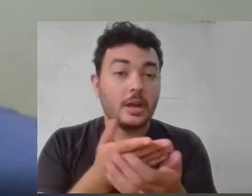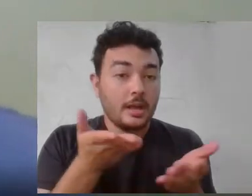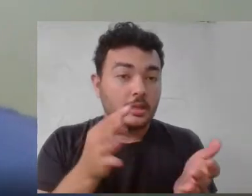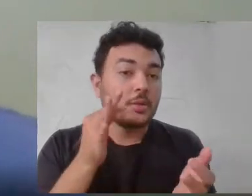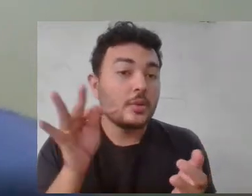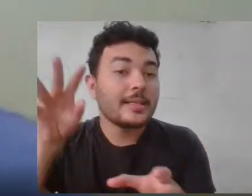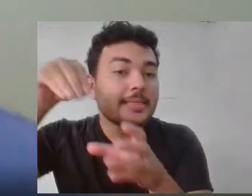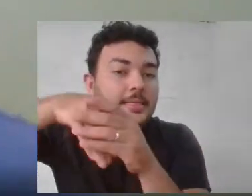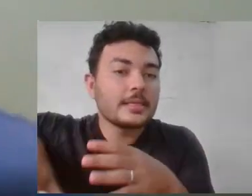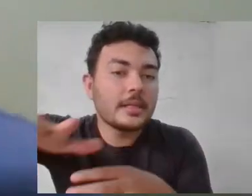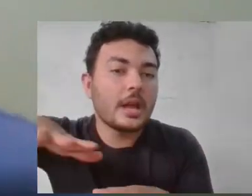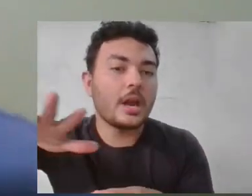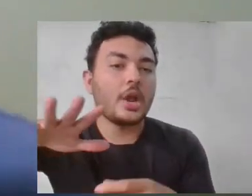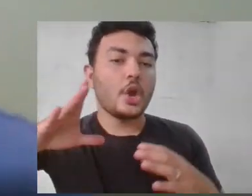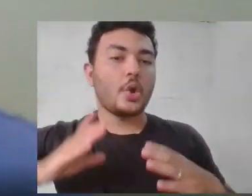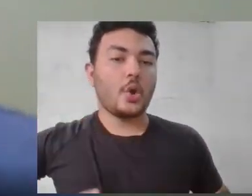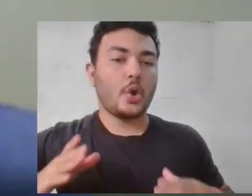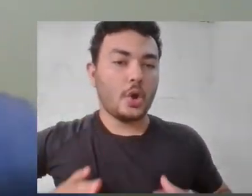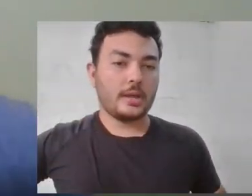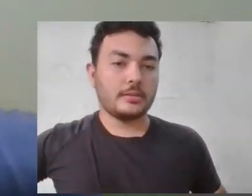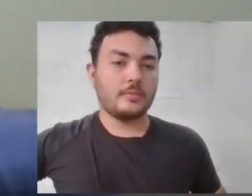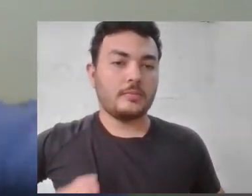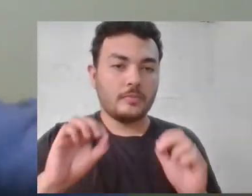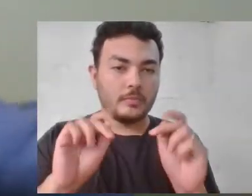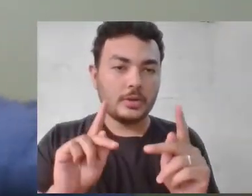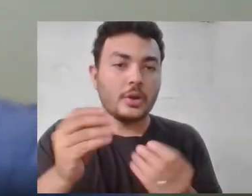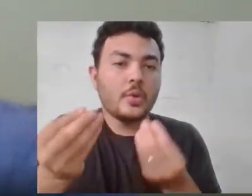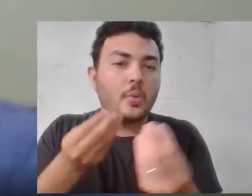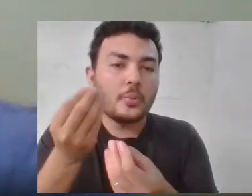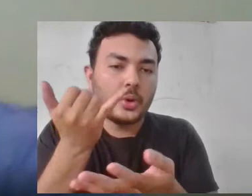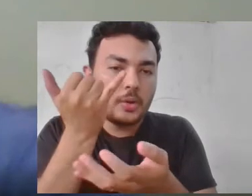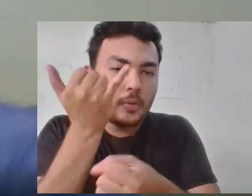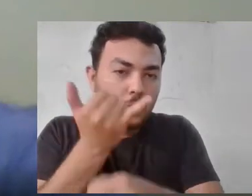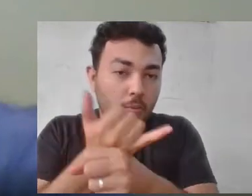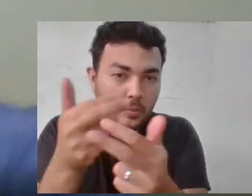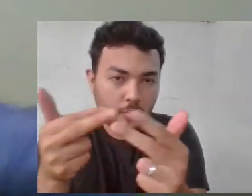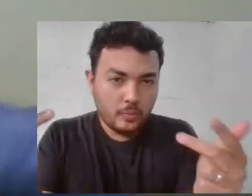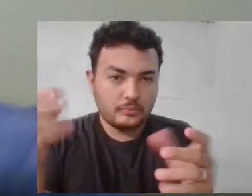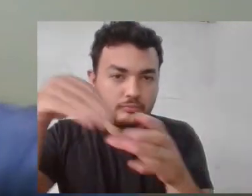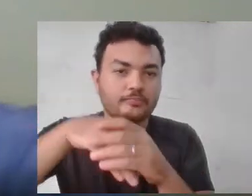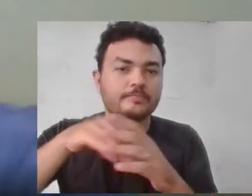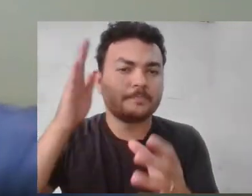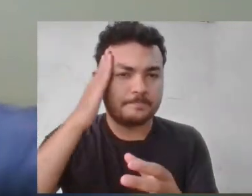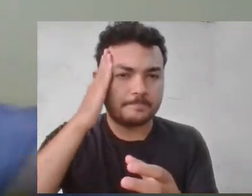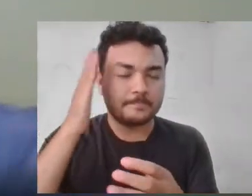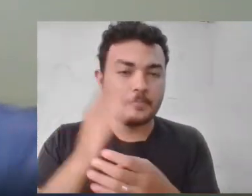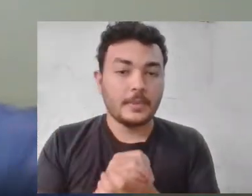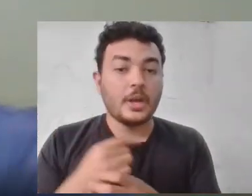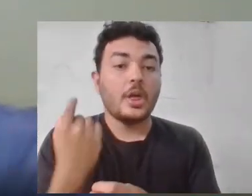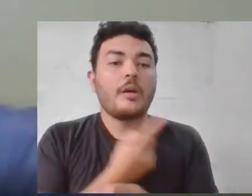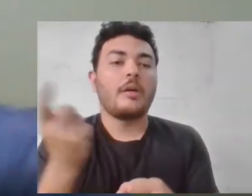ou seja, aos compostos de coordenação, né? Aos complexos metálicos, como a gente está estudando aqui até o momento. Então, a gente vai voltar a